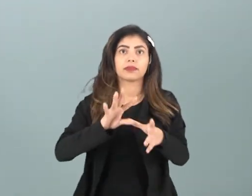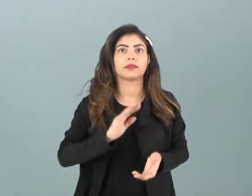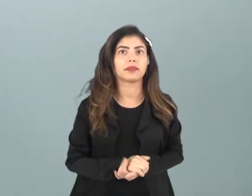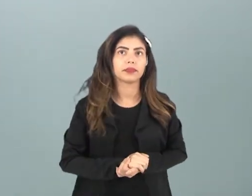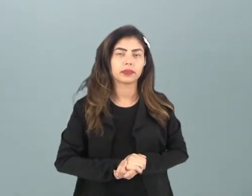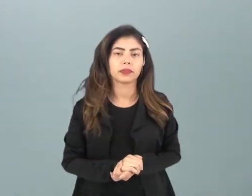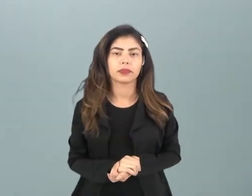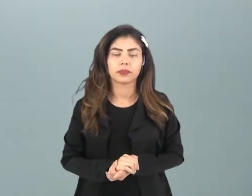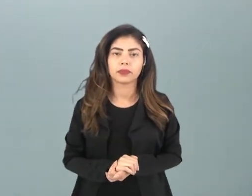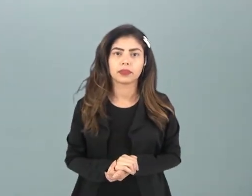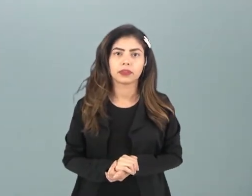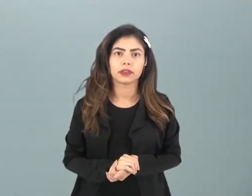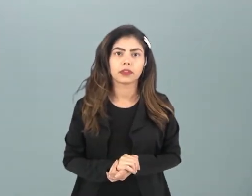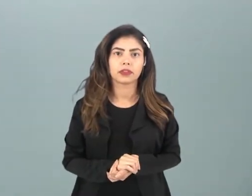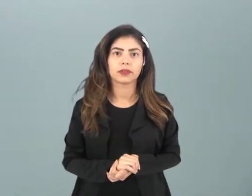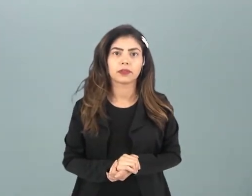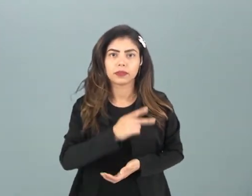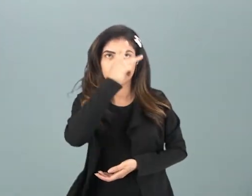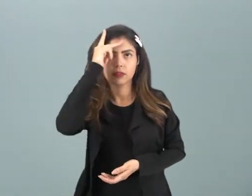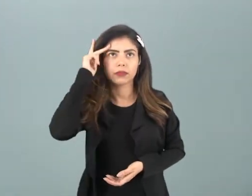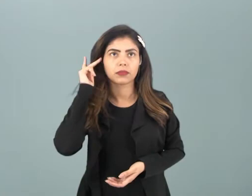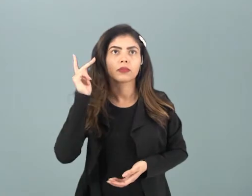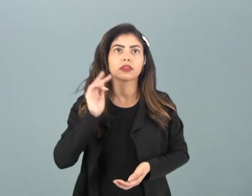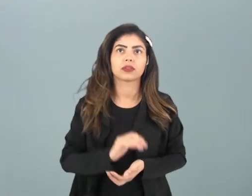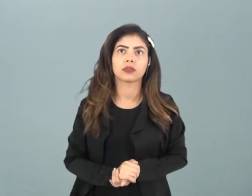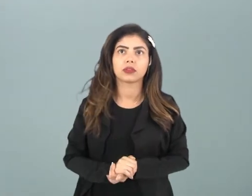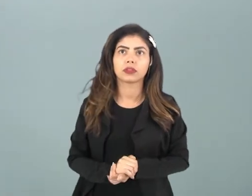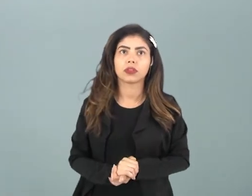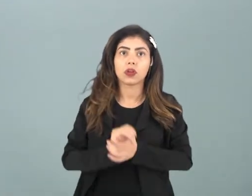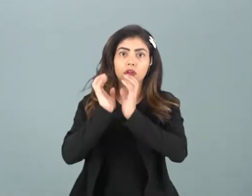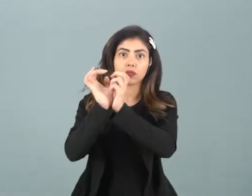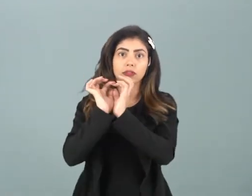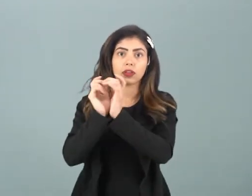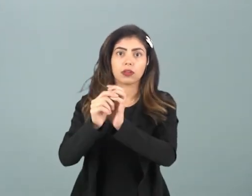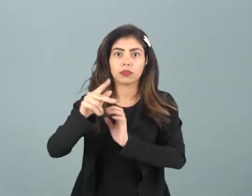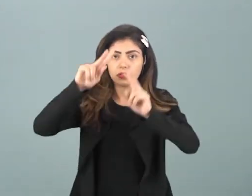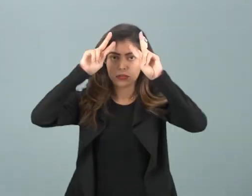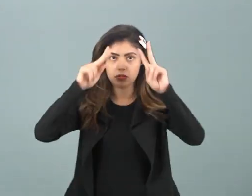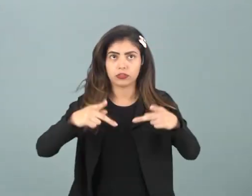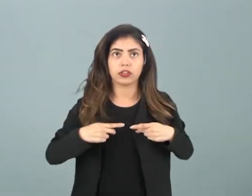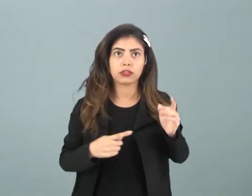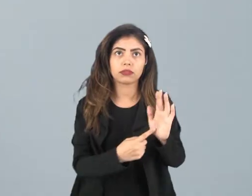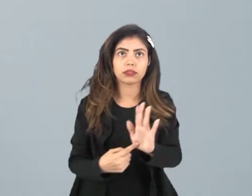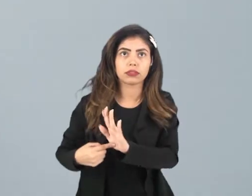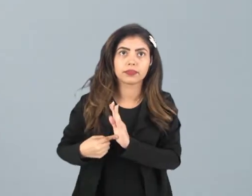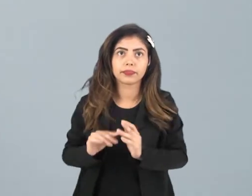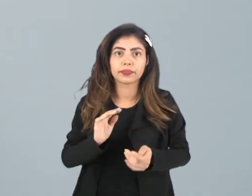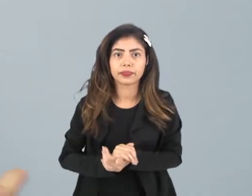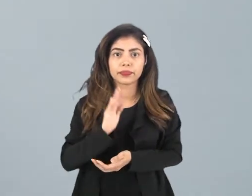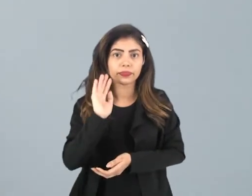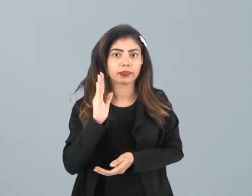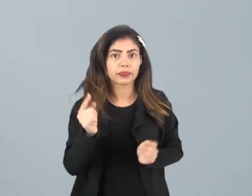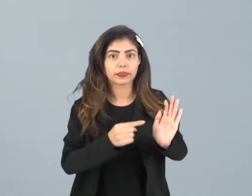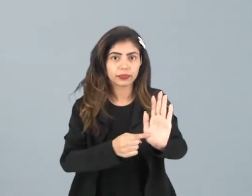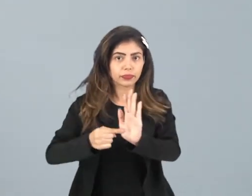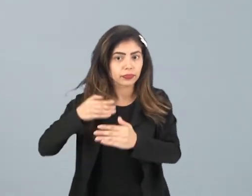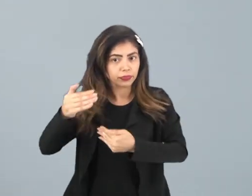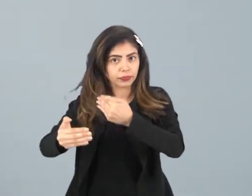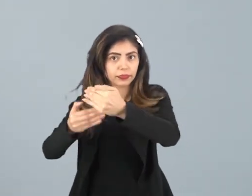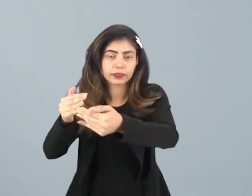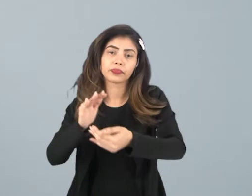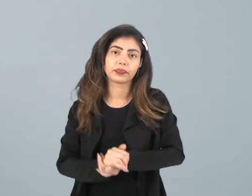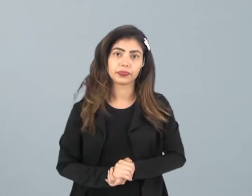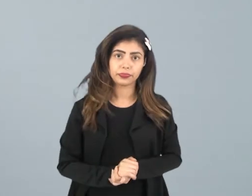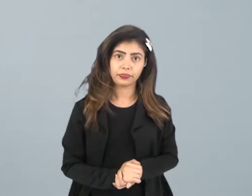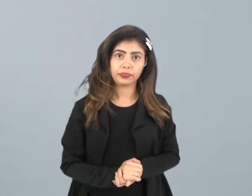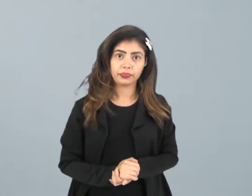de componentes eletrônicos no cérebro humano. Isso é uma projeção que se tem já em andamento.